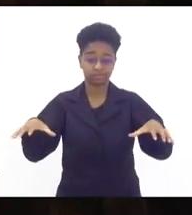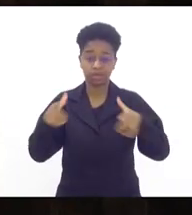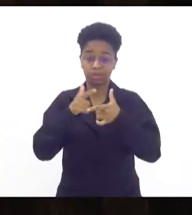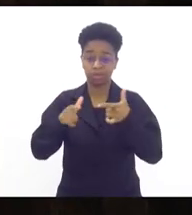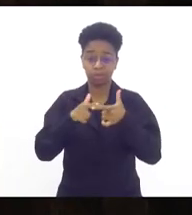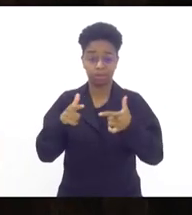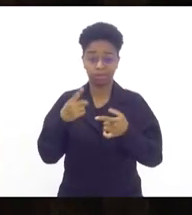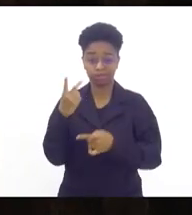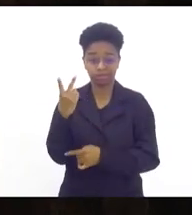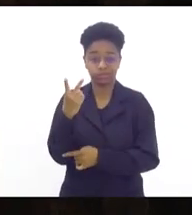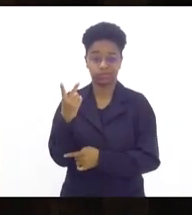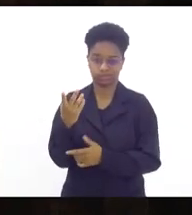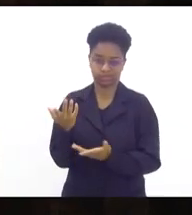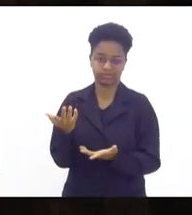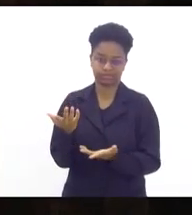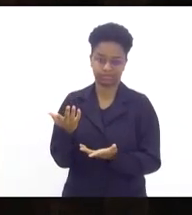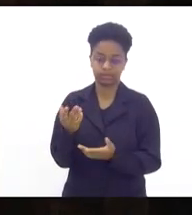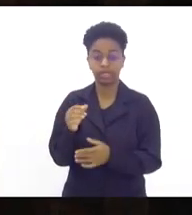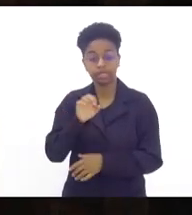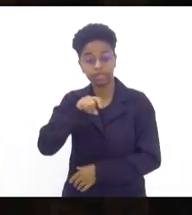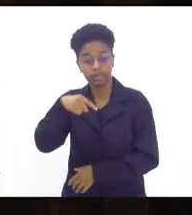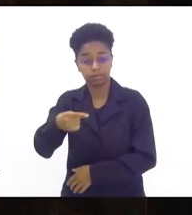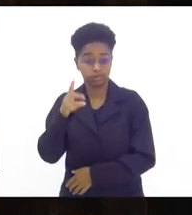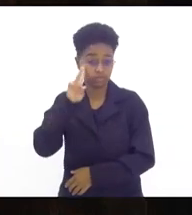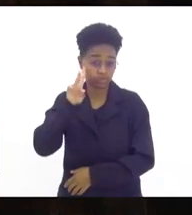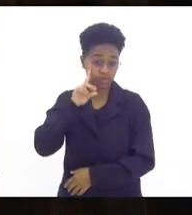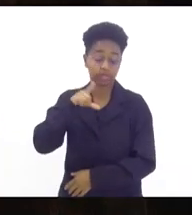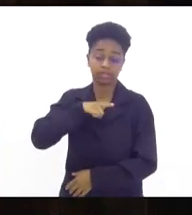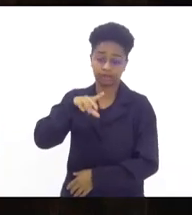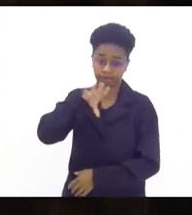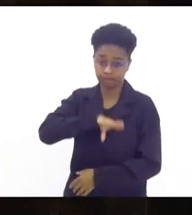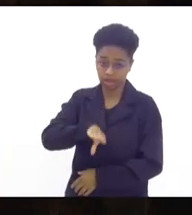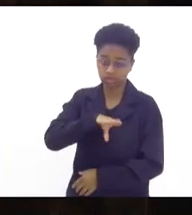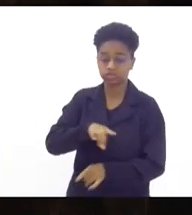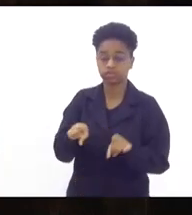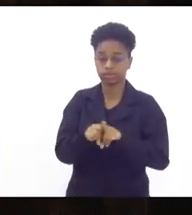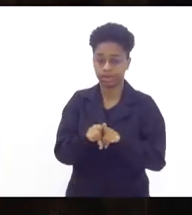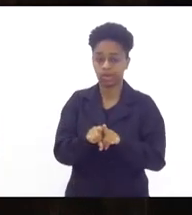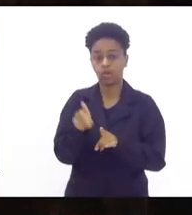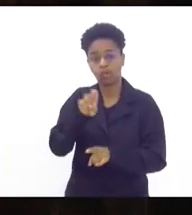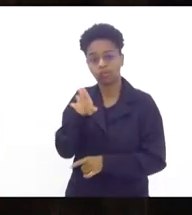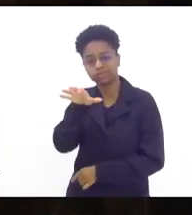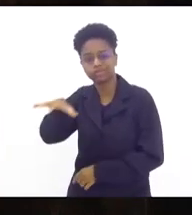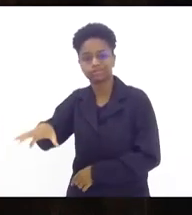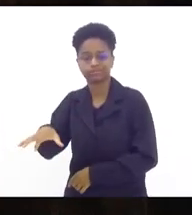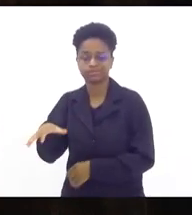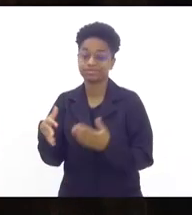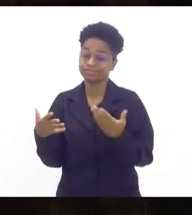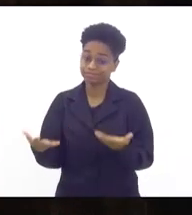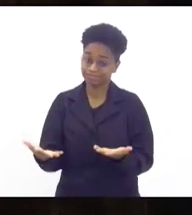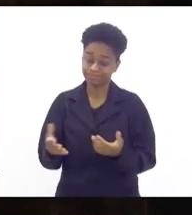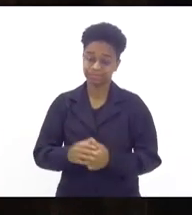duplo e depois segunda-feira quando o Vasco joga no Maracanã também porque ele usou o lado do Fluminense então